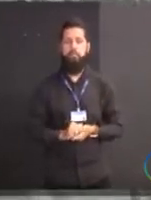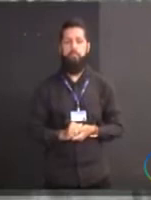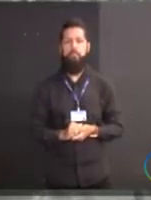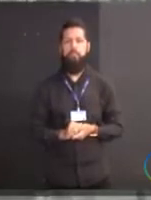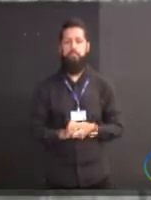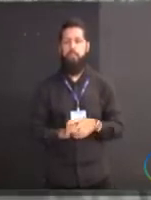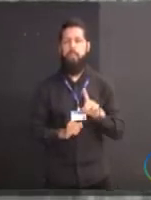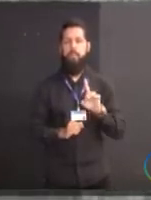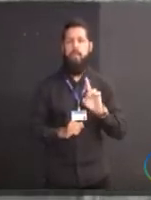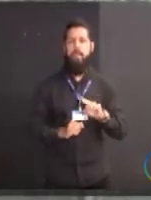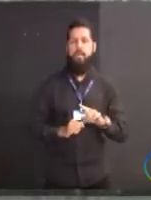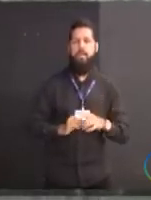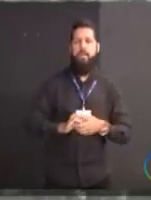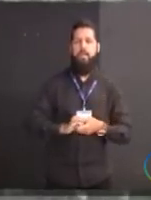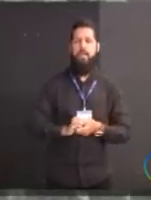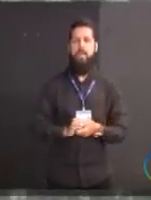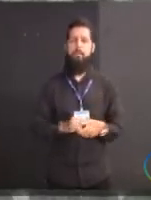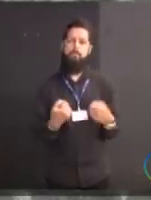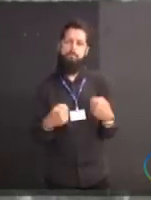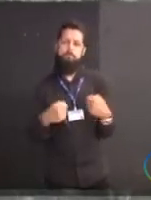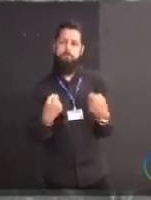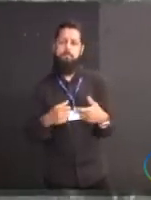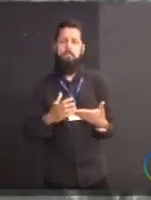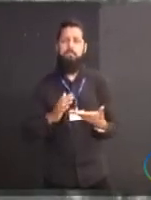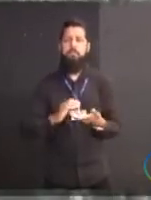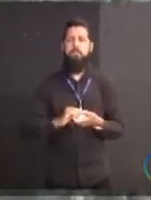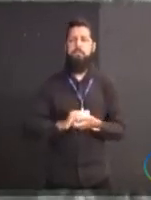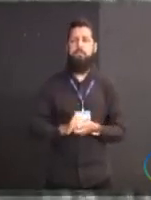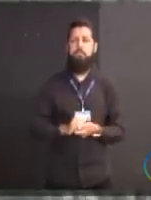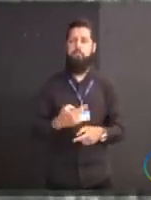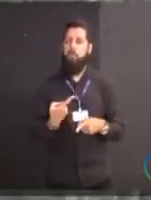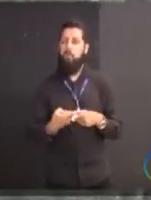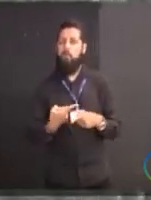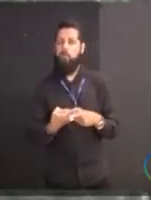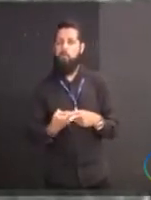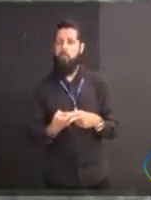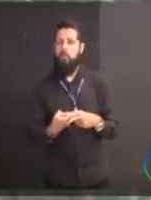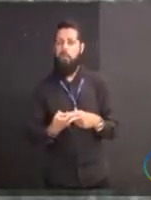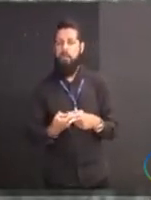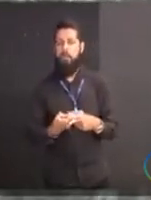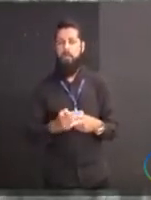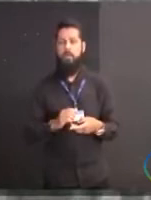é uma necessidade, porque cada povo se ajusta